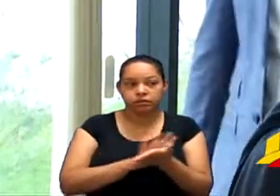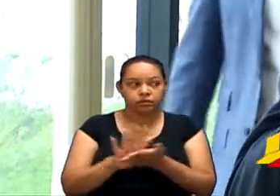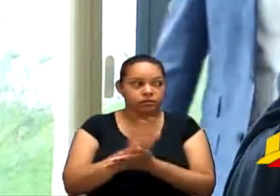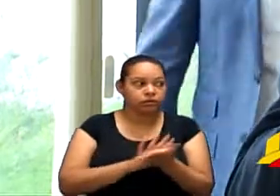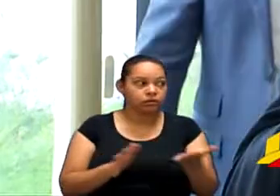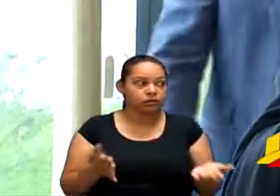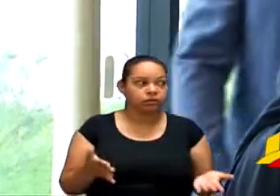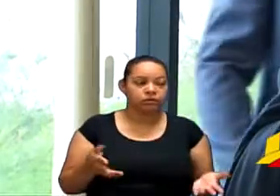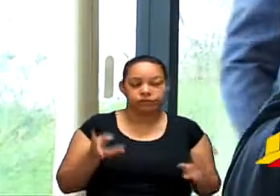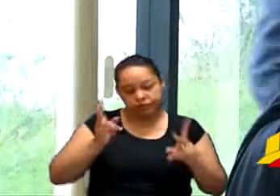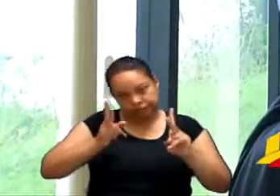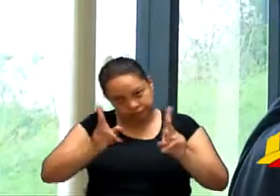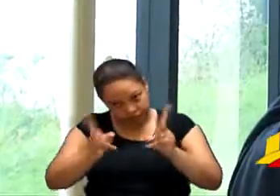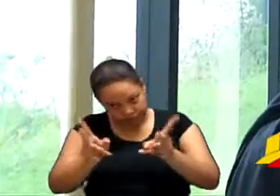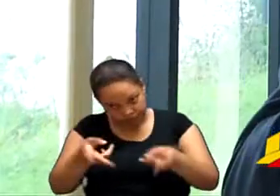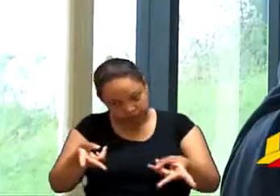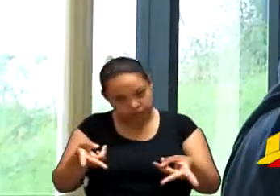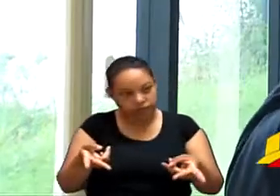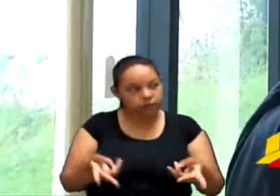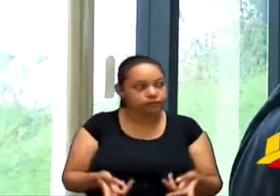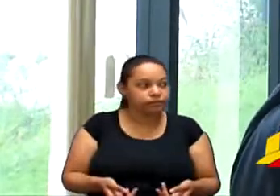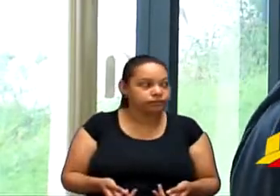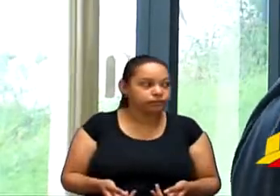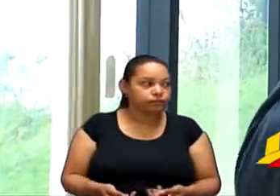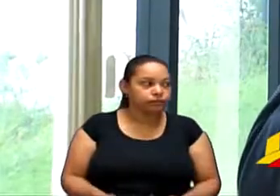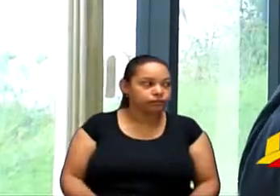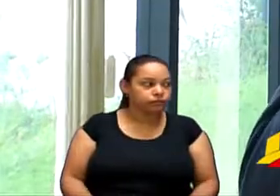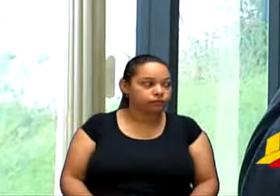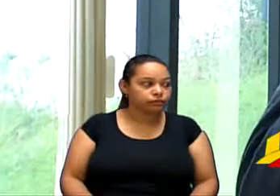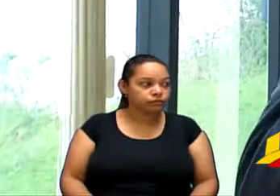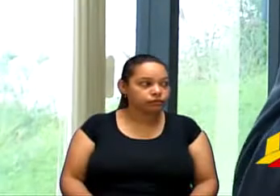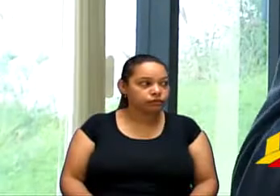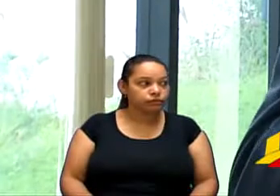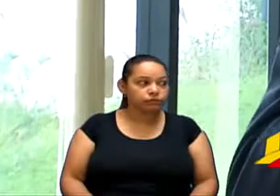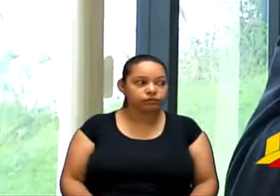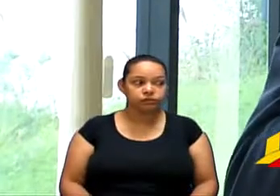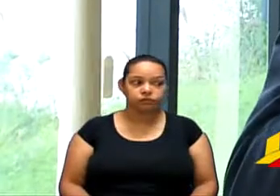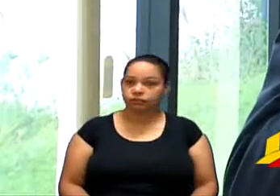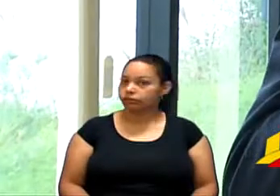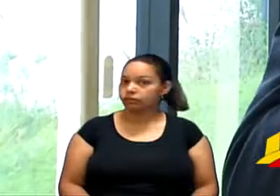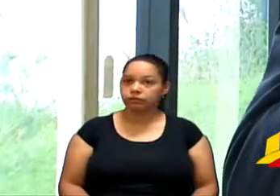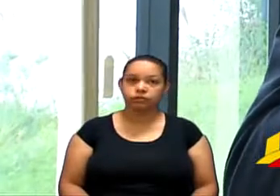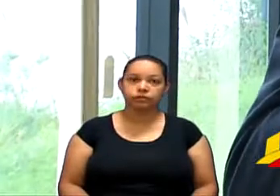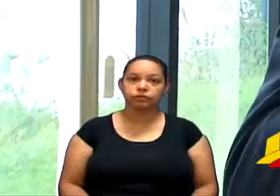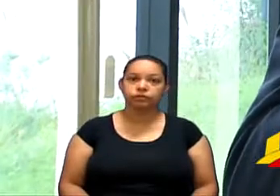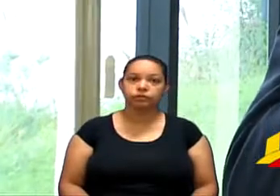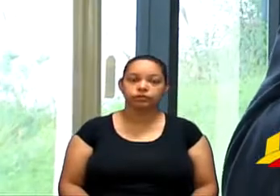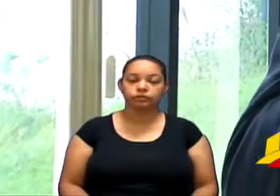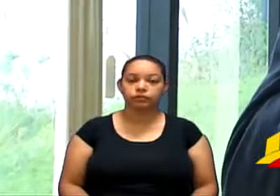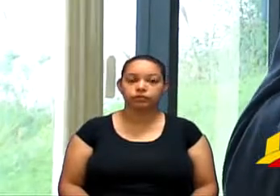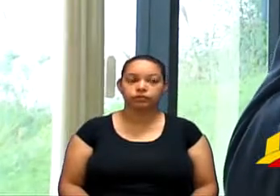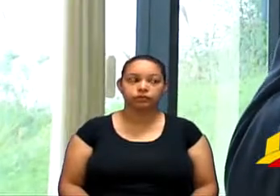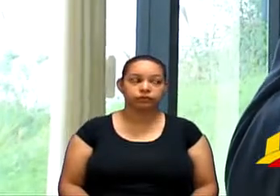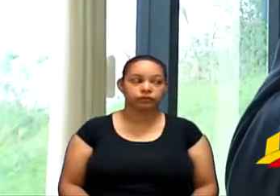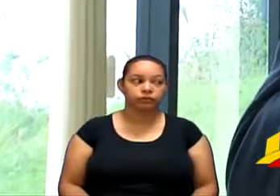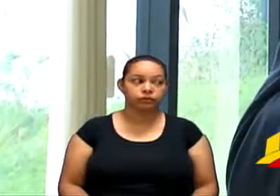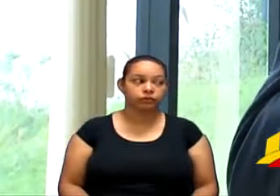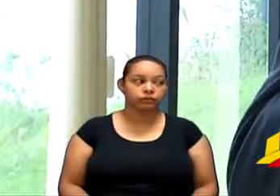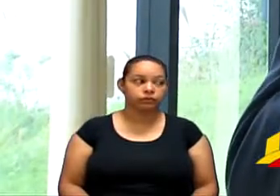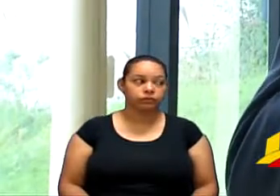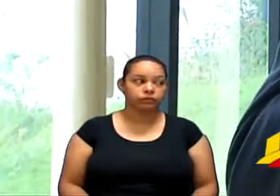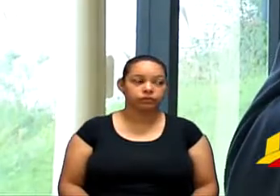vamos continuar então aí deixa eu terminar o meu o meu raciocínio com relação a isso existe um